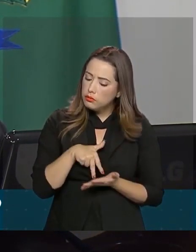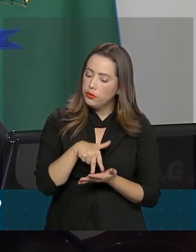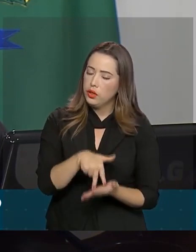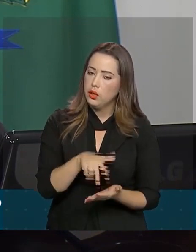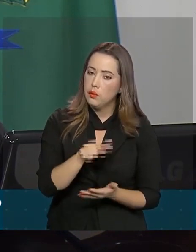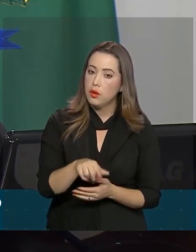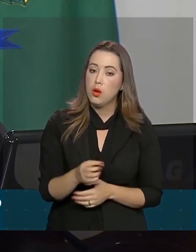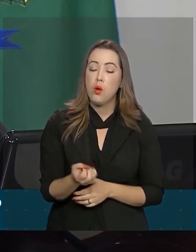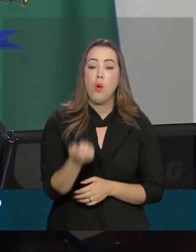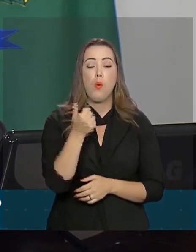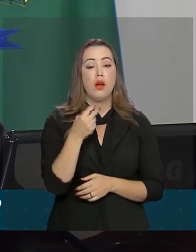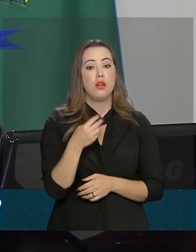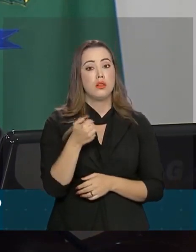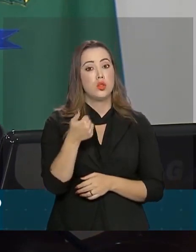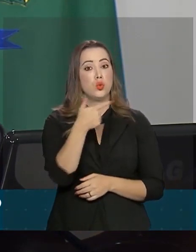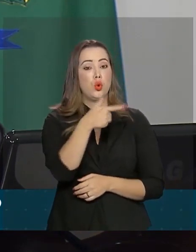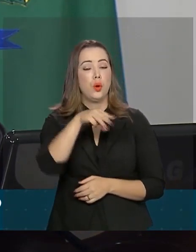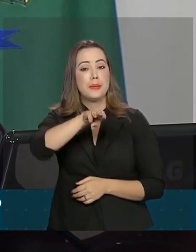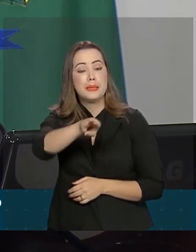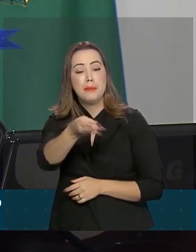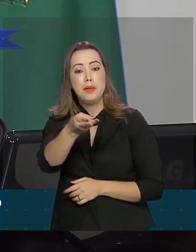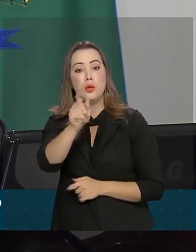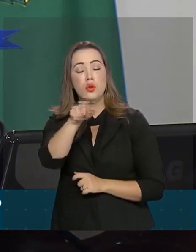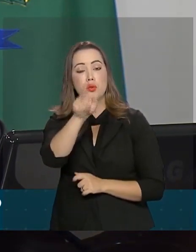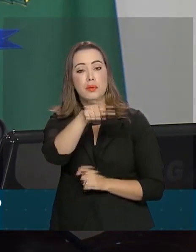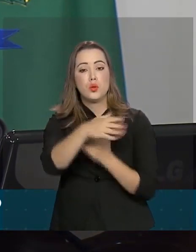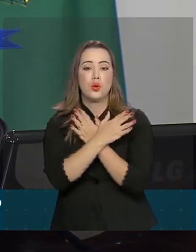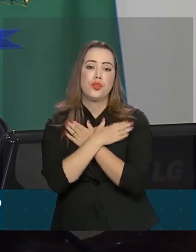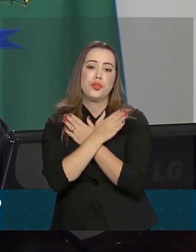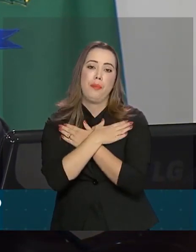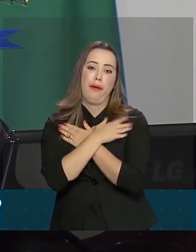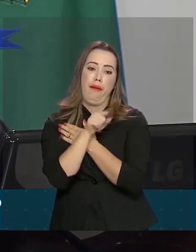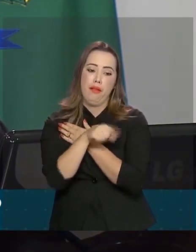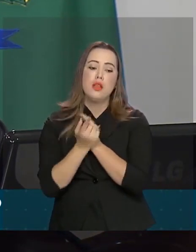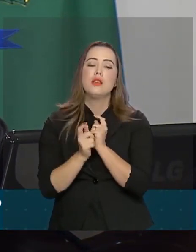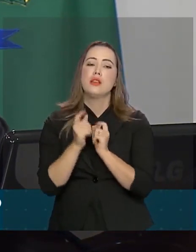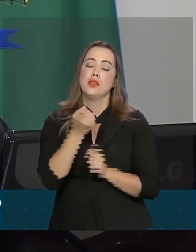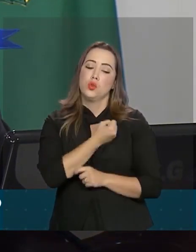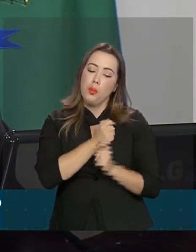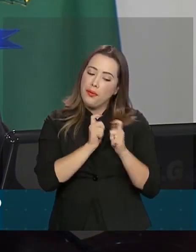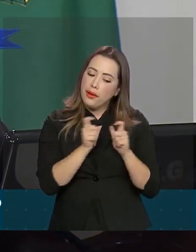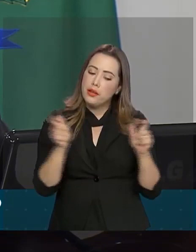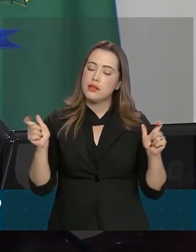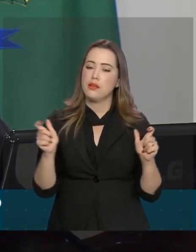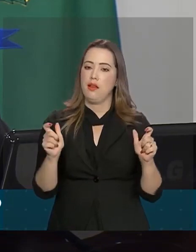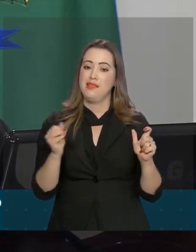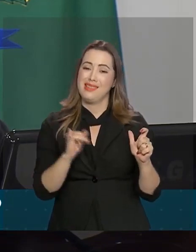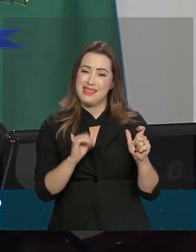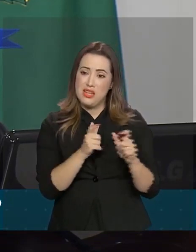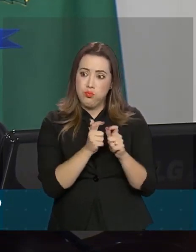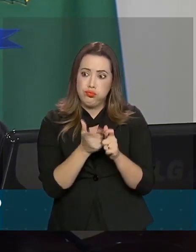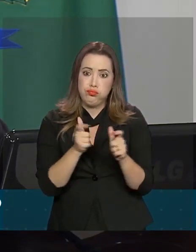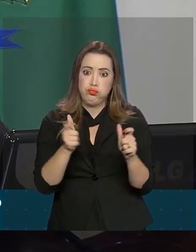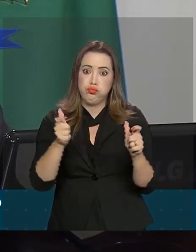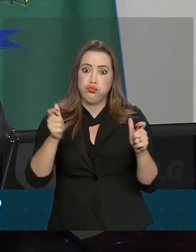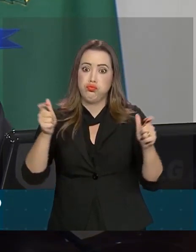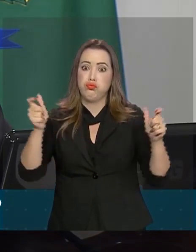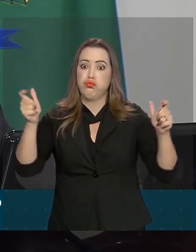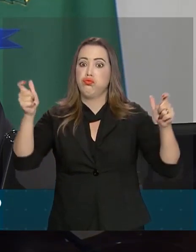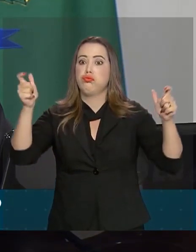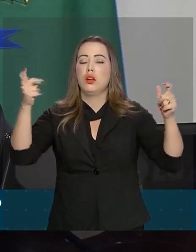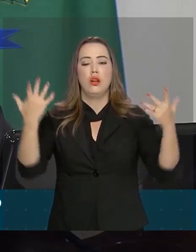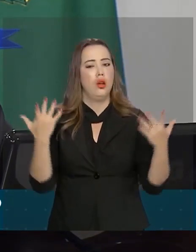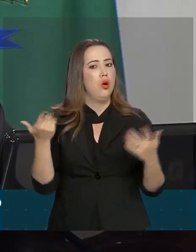12 milhões de desempregados no Brasil. Esse número vai crescer, mas se crescer muito, outros problemas colaterais